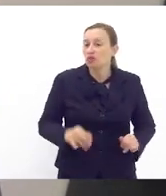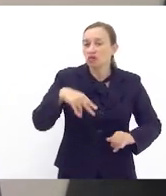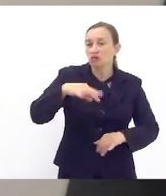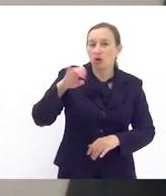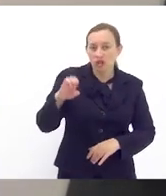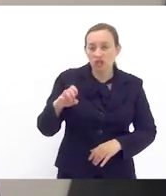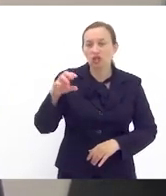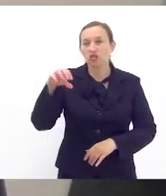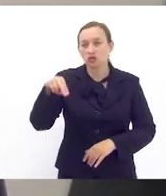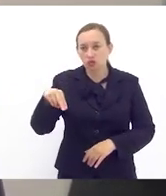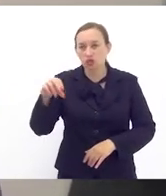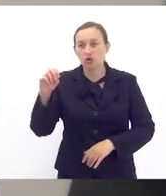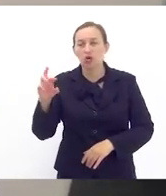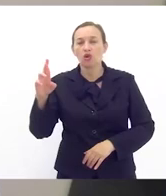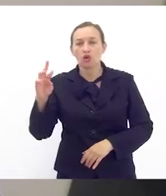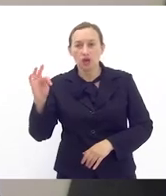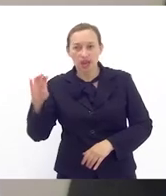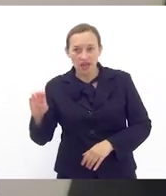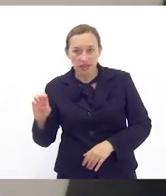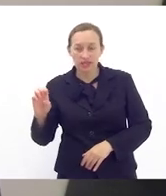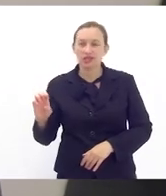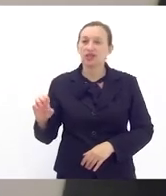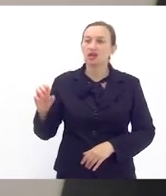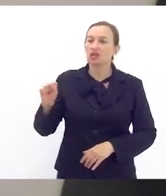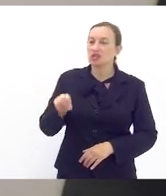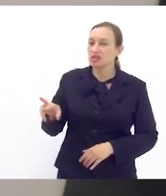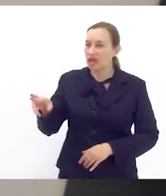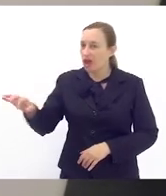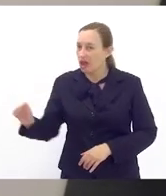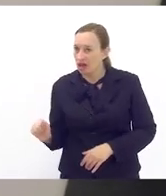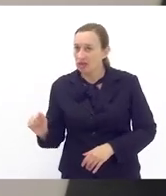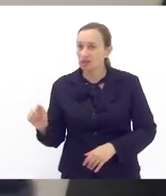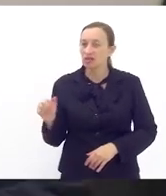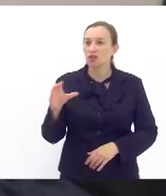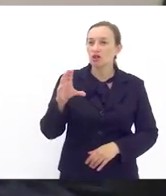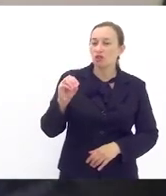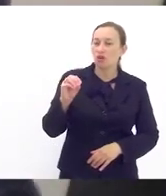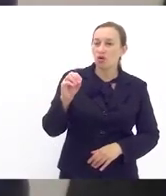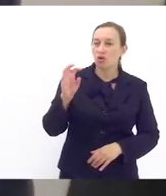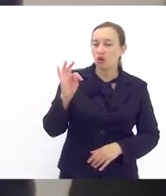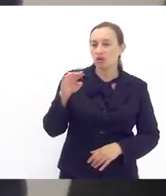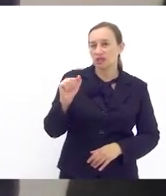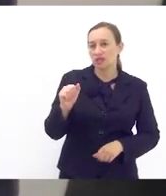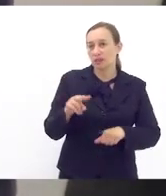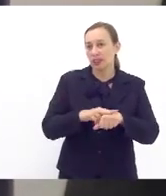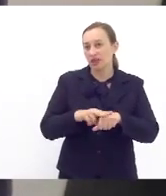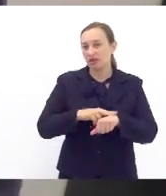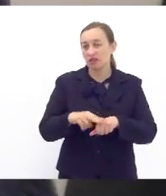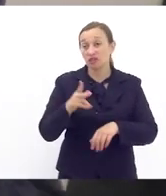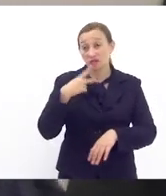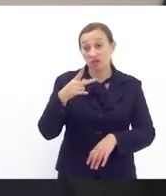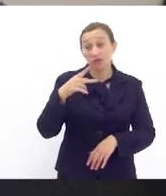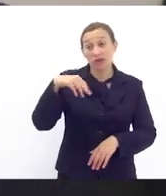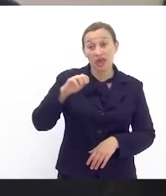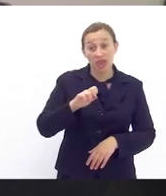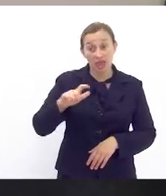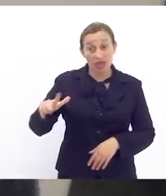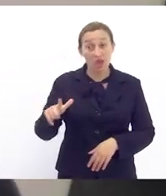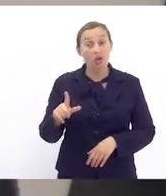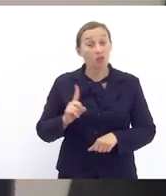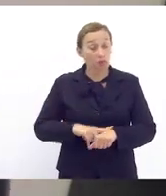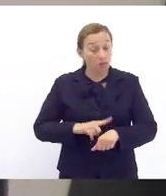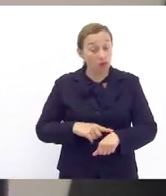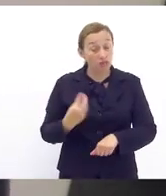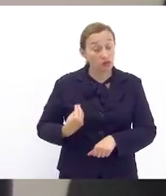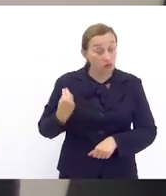o noroeste parte da Serrana Sul Fluminense Costa Verde eu tô agora tô comentando sobre a Ênio que esse é o momento que